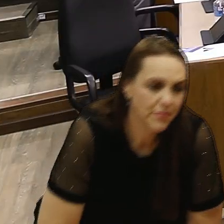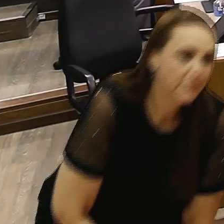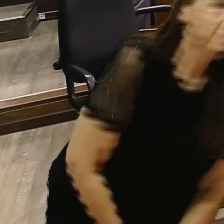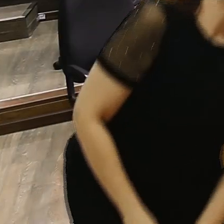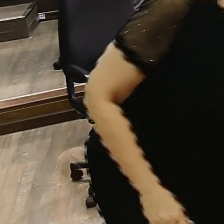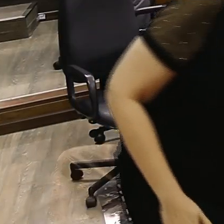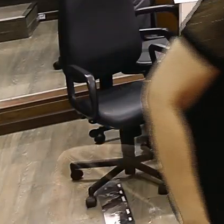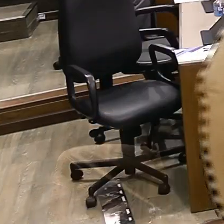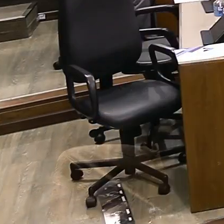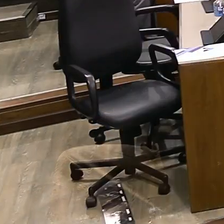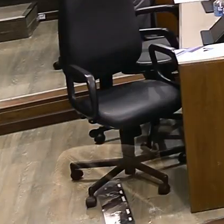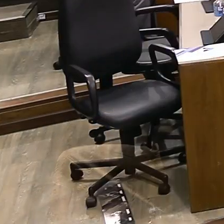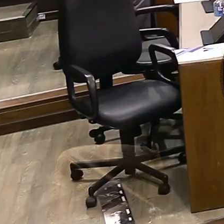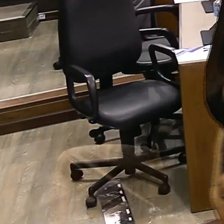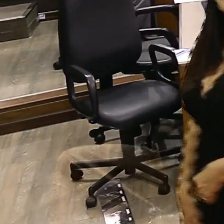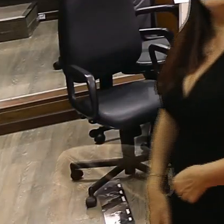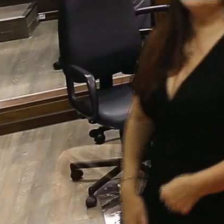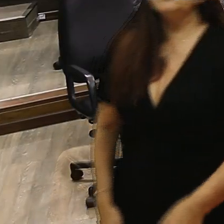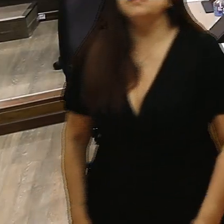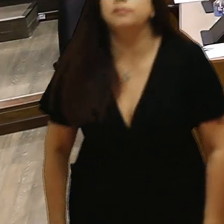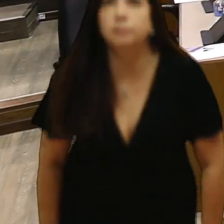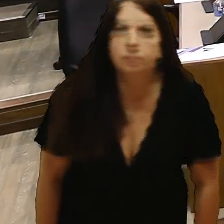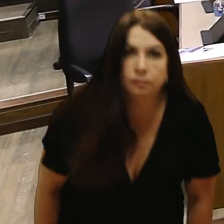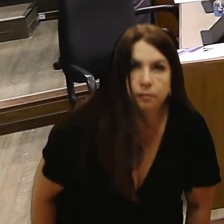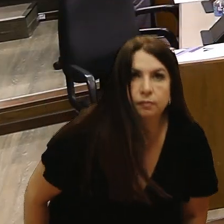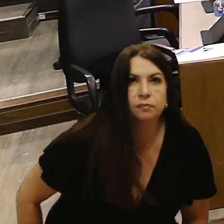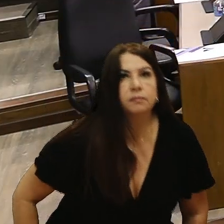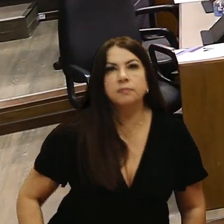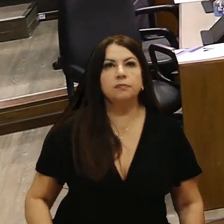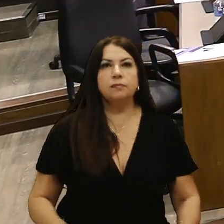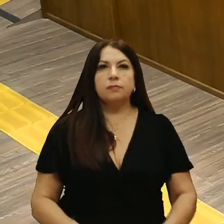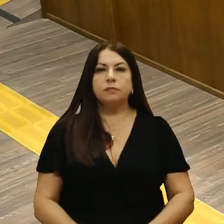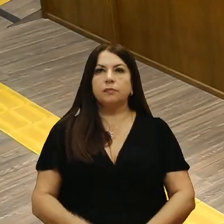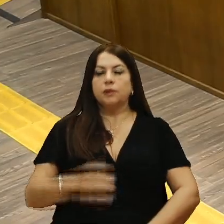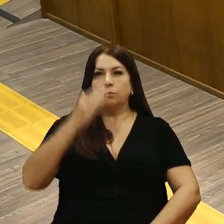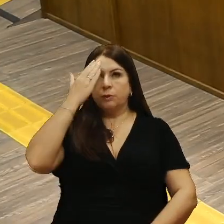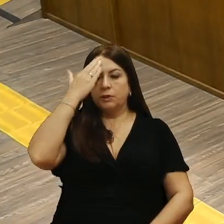Obrigado pela presença.